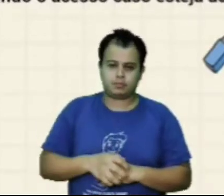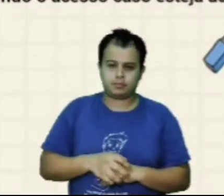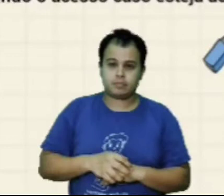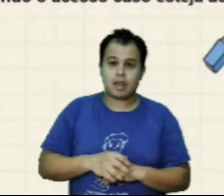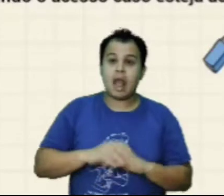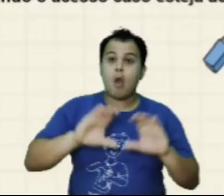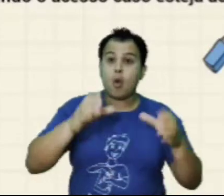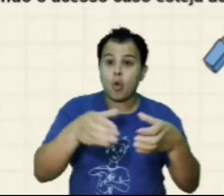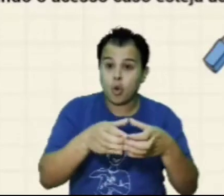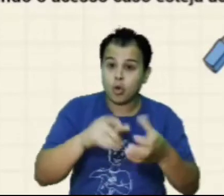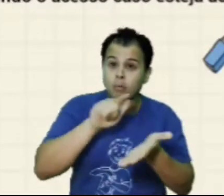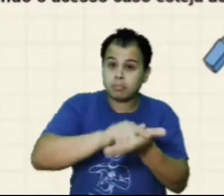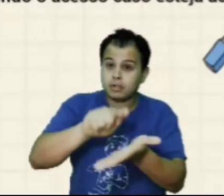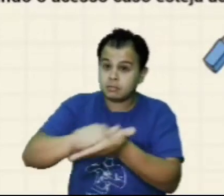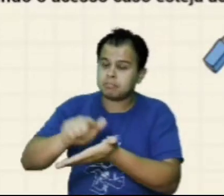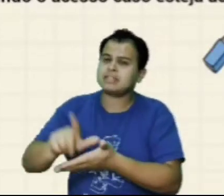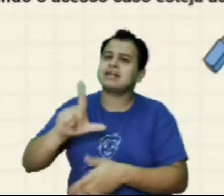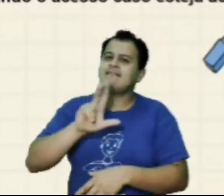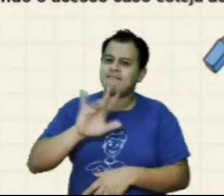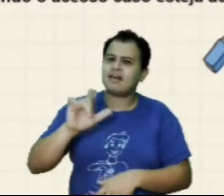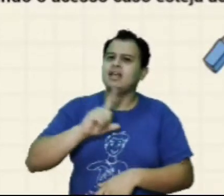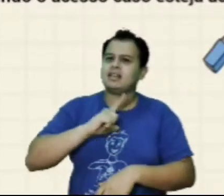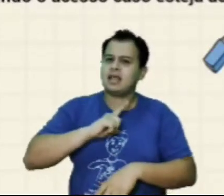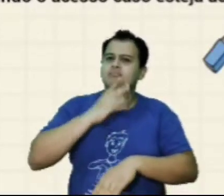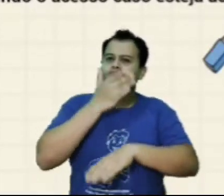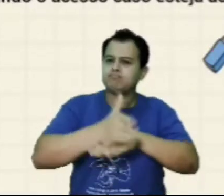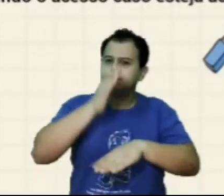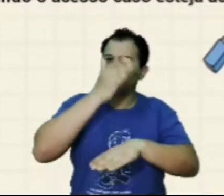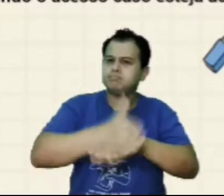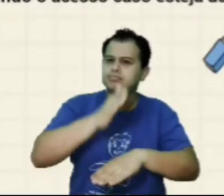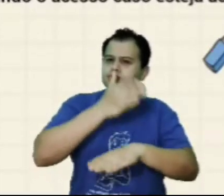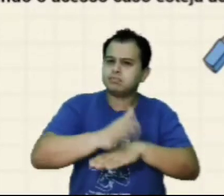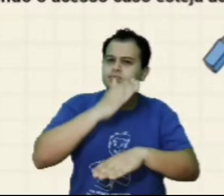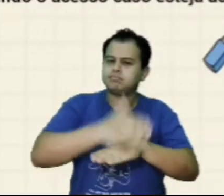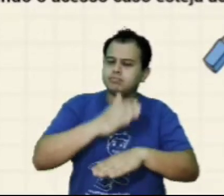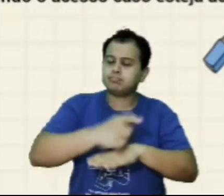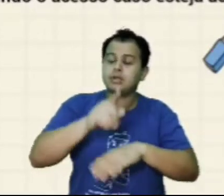treinamento e a gente vai fazer escalas, né, com